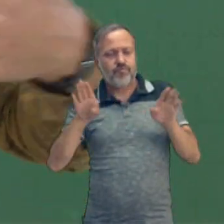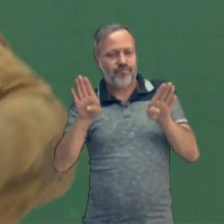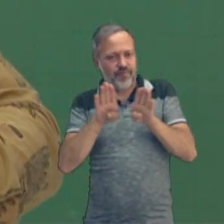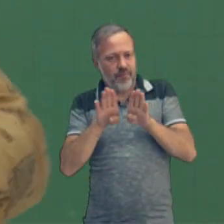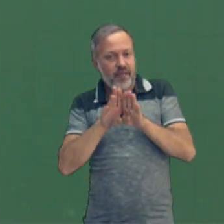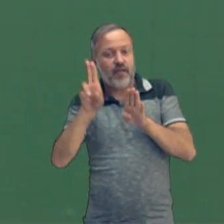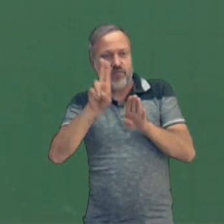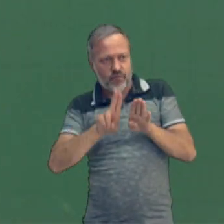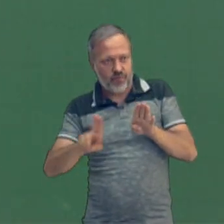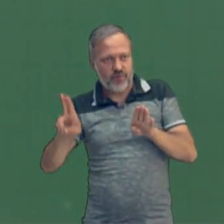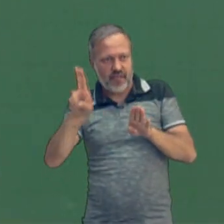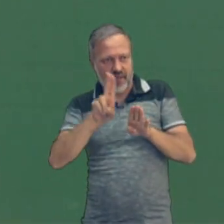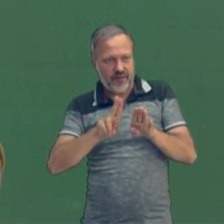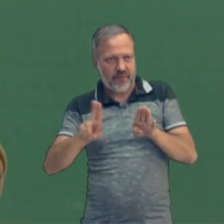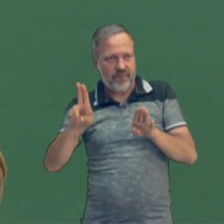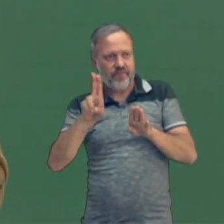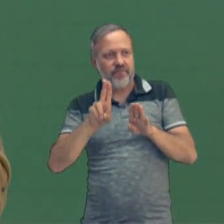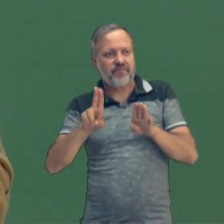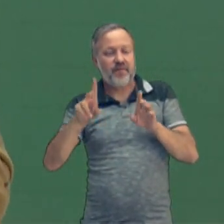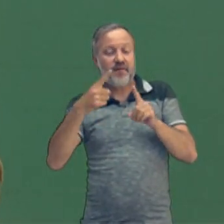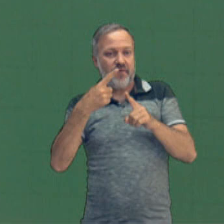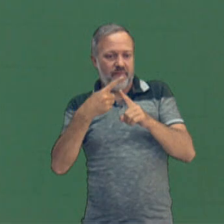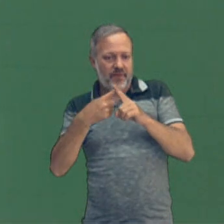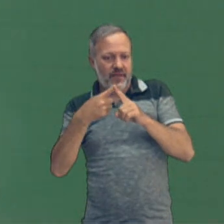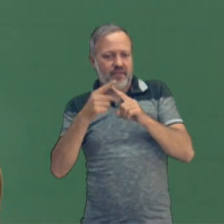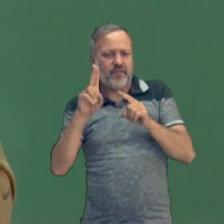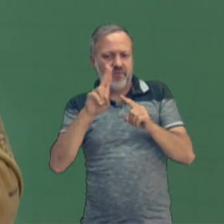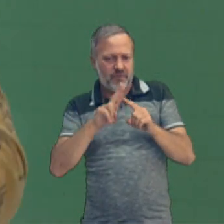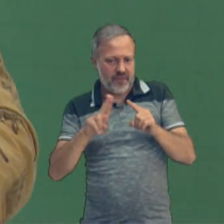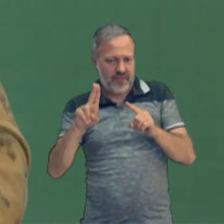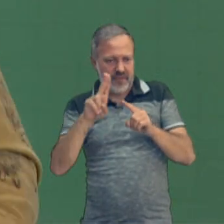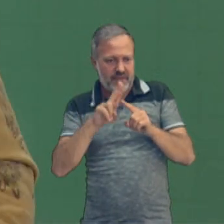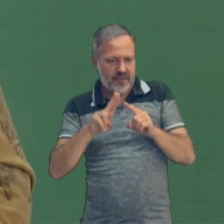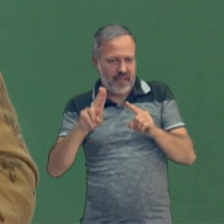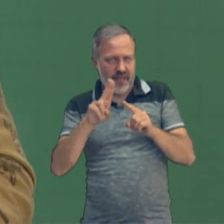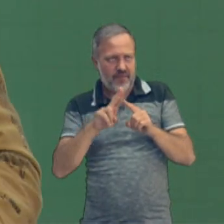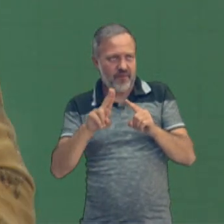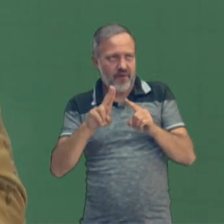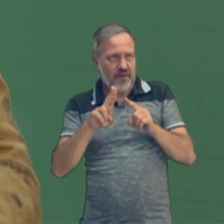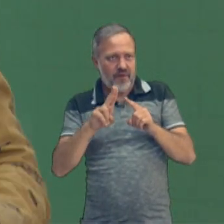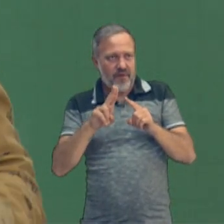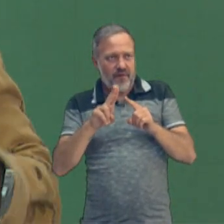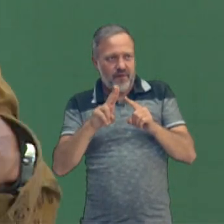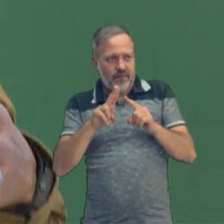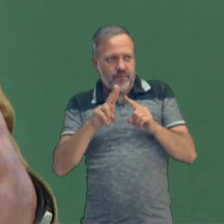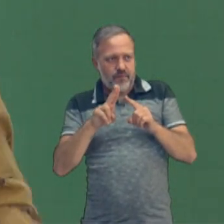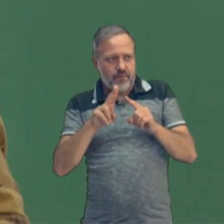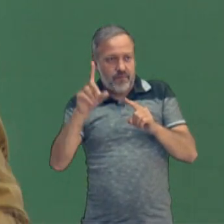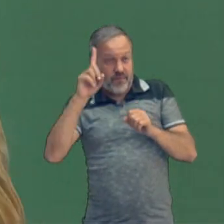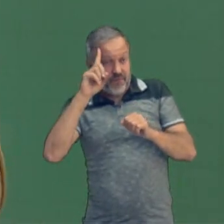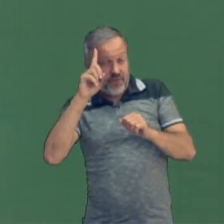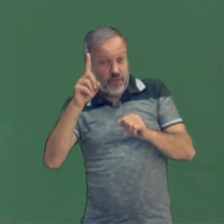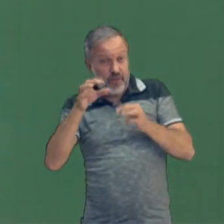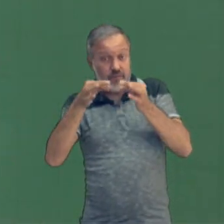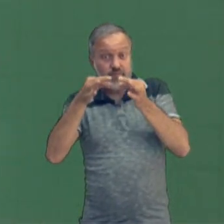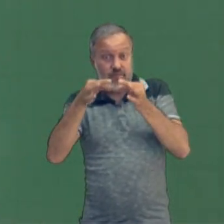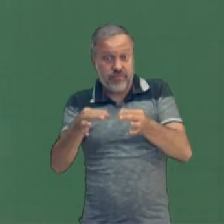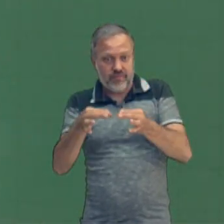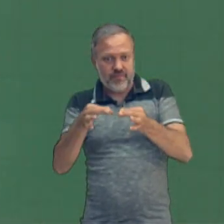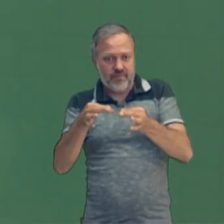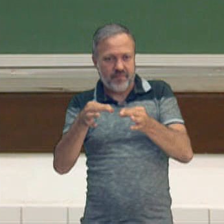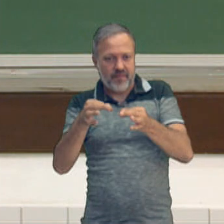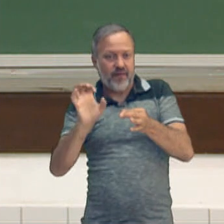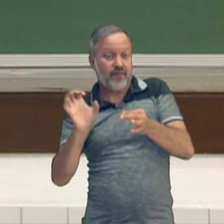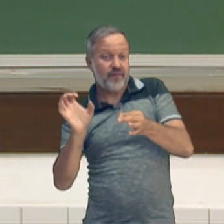chamavam de Qin, uma energia pessoal que por meio desse calendário eles encontravam os dias propícios para